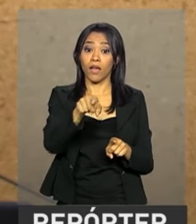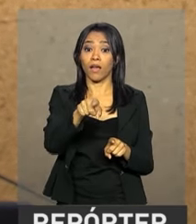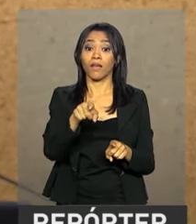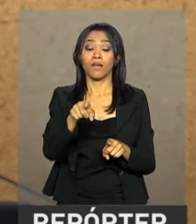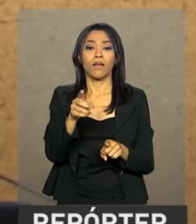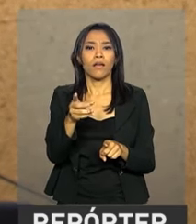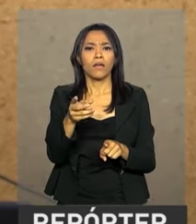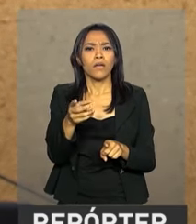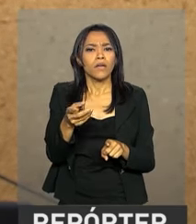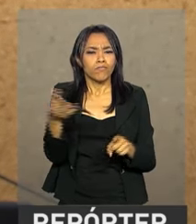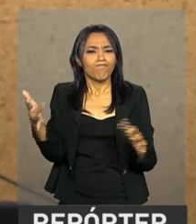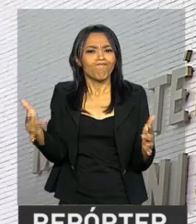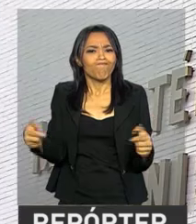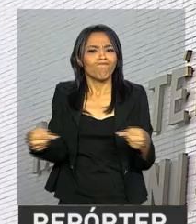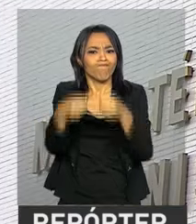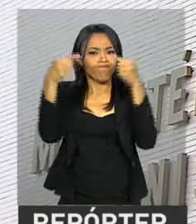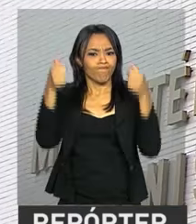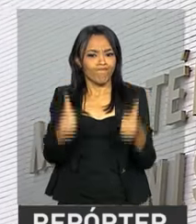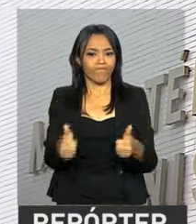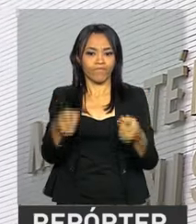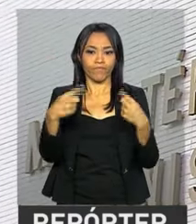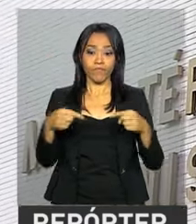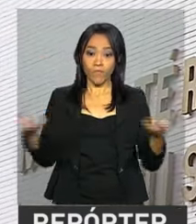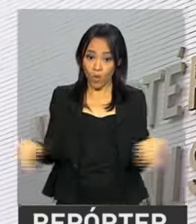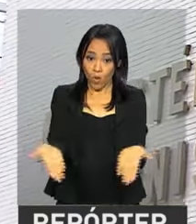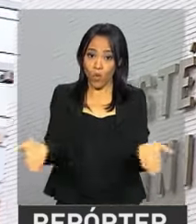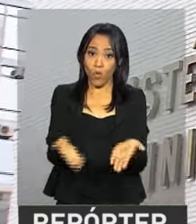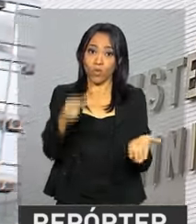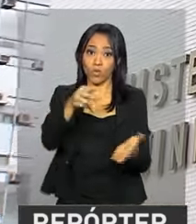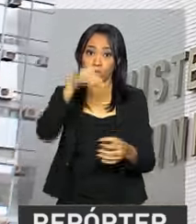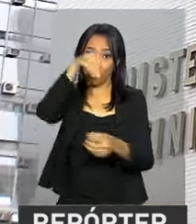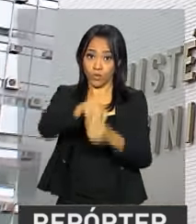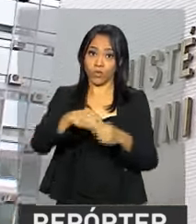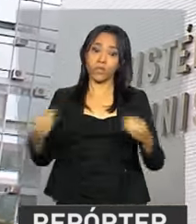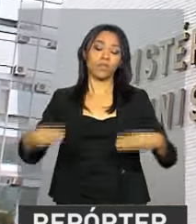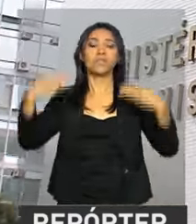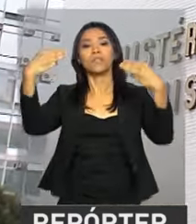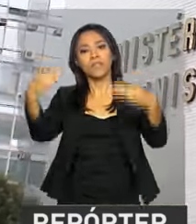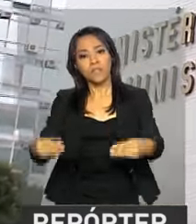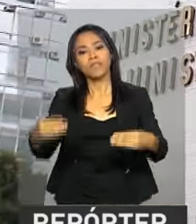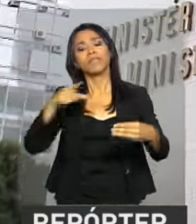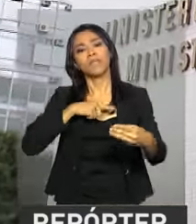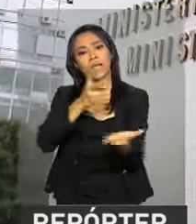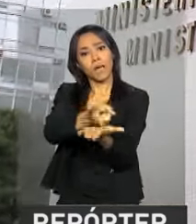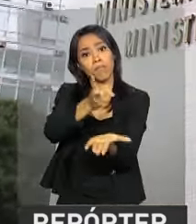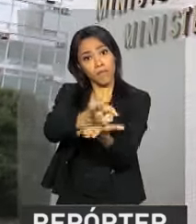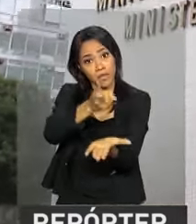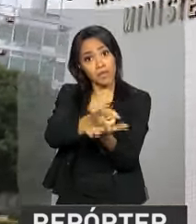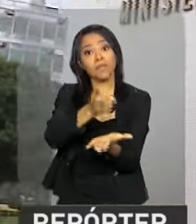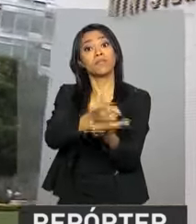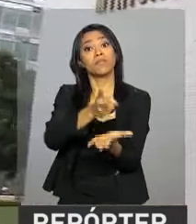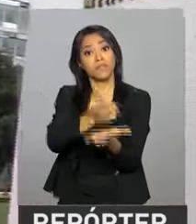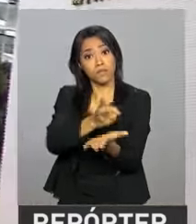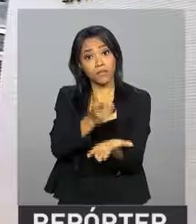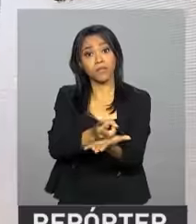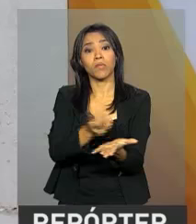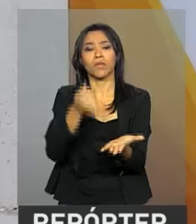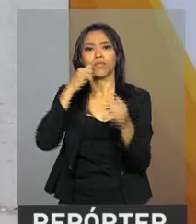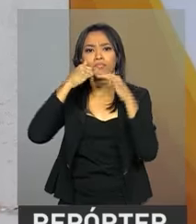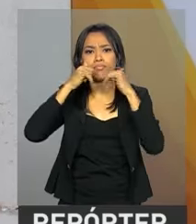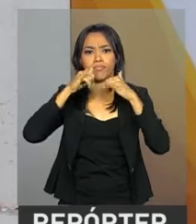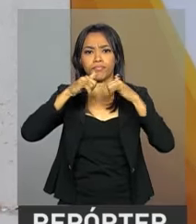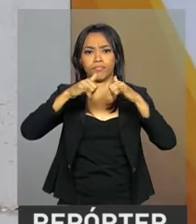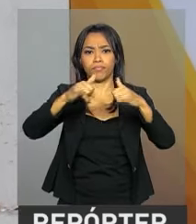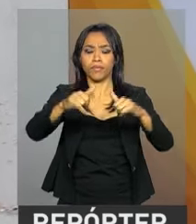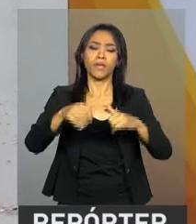gerando e já está conectado à rede atualmente a sede do ministério consome a mesma quantidade de eletricidade